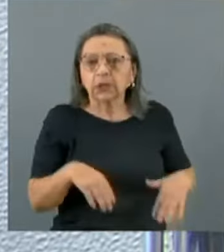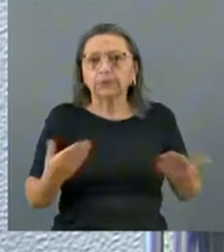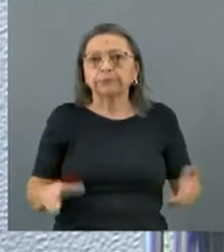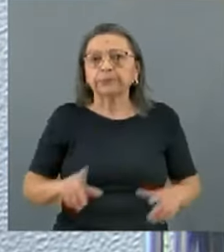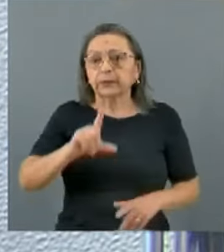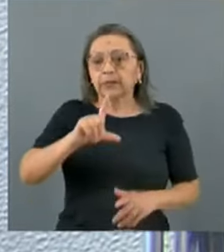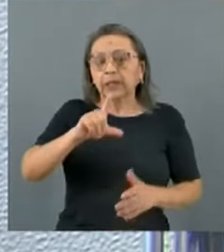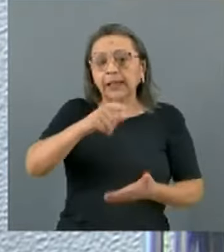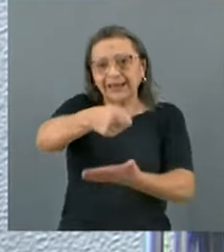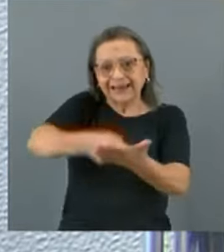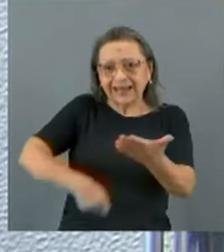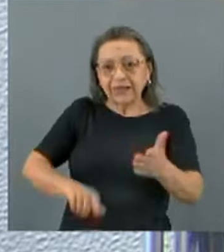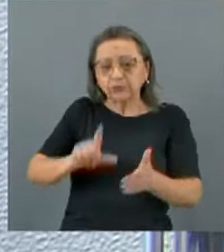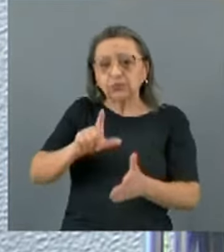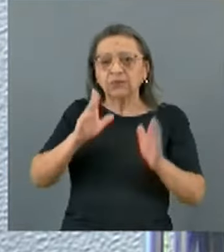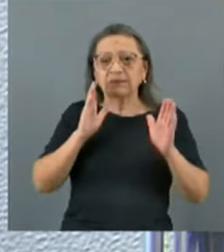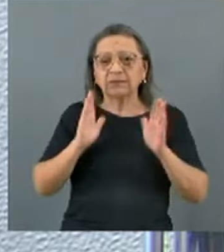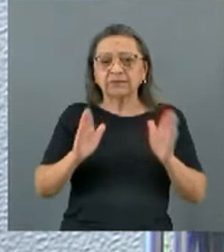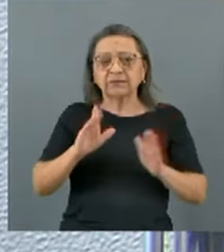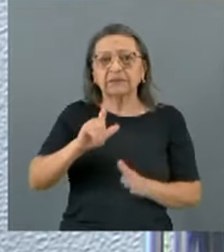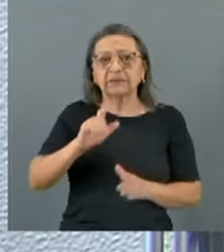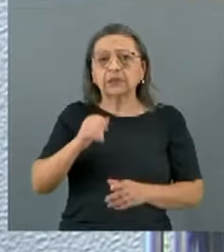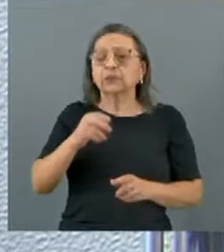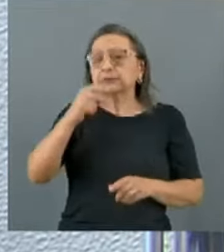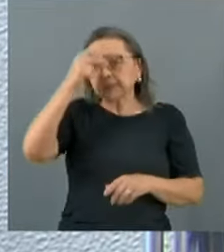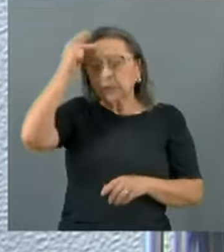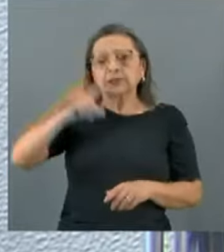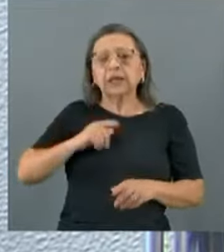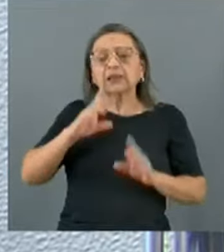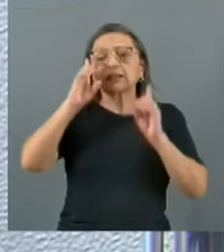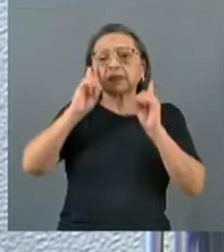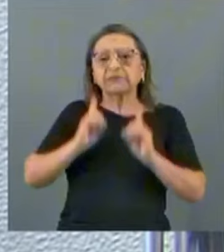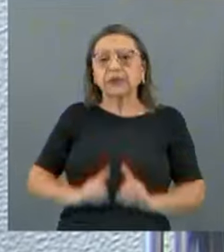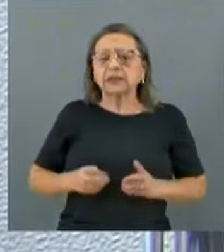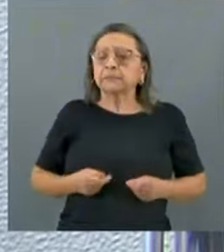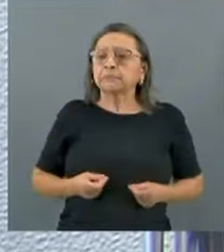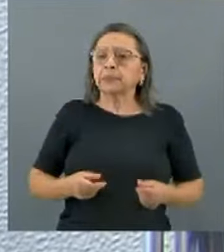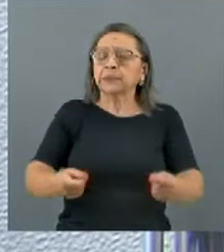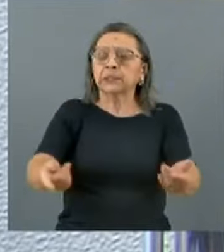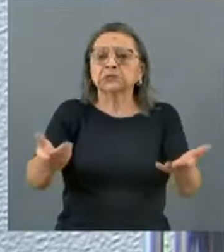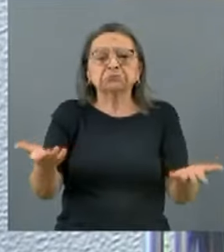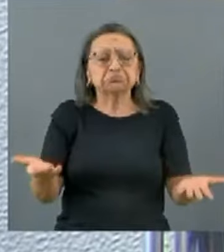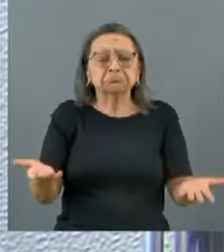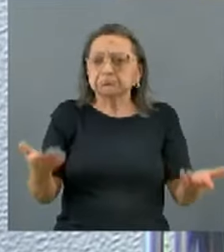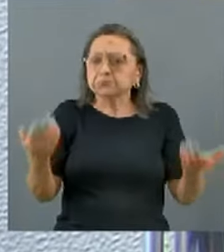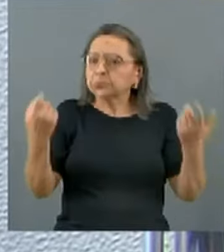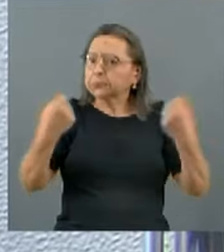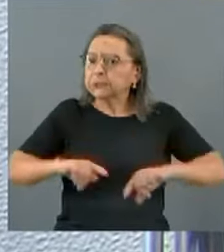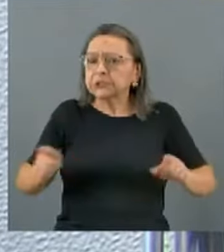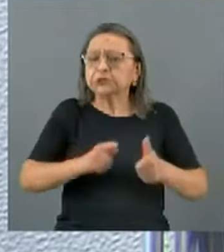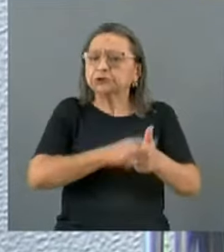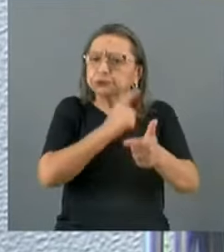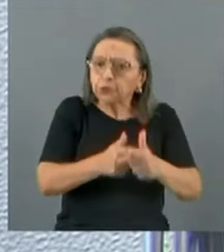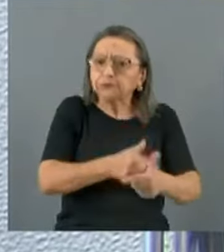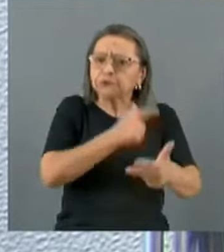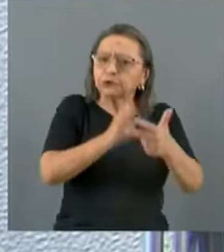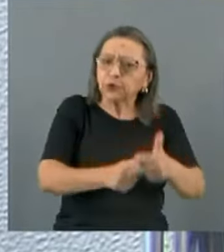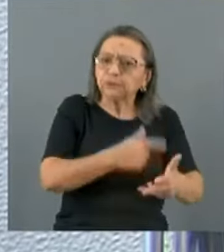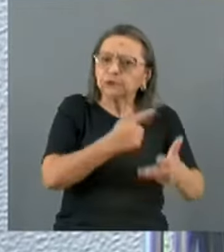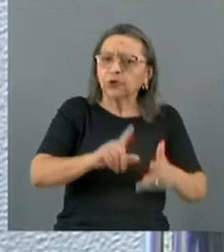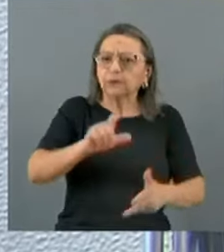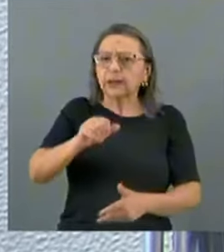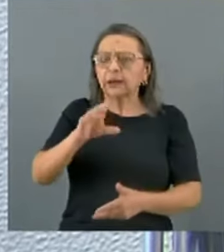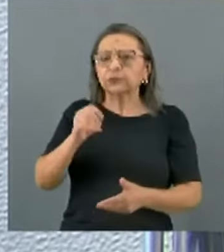a validade de laudo, quando a pessoa tem uma deficiência permanente, nós não entendemos que há necessidade de apresentar um outro laudo. Temos